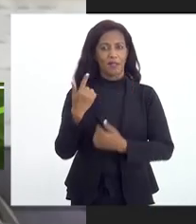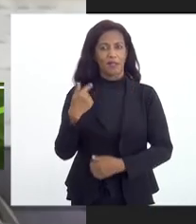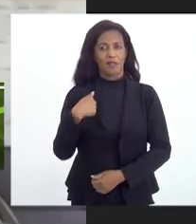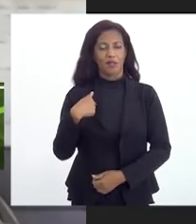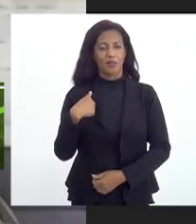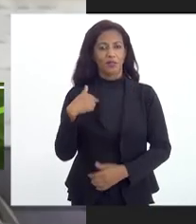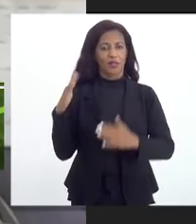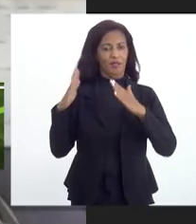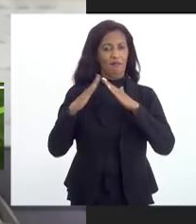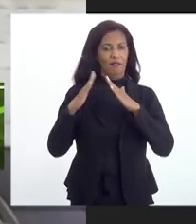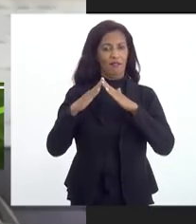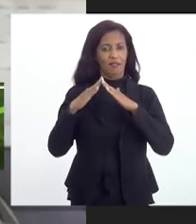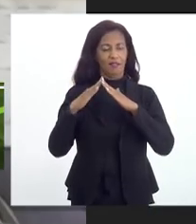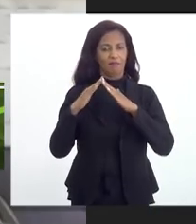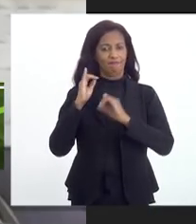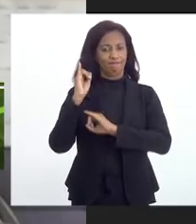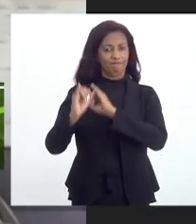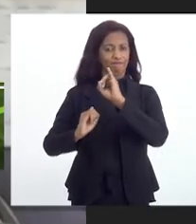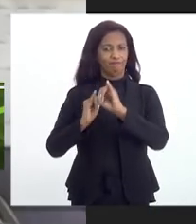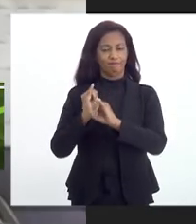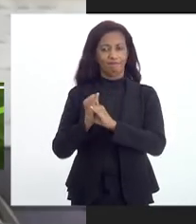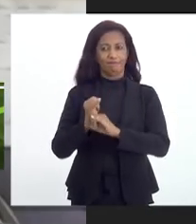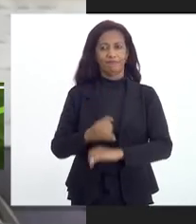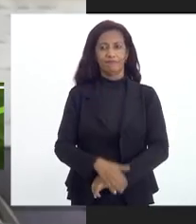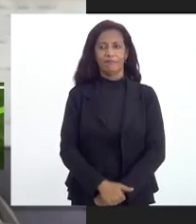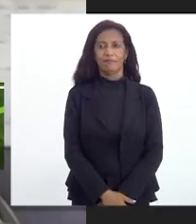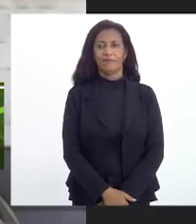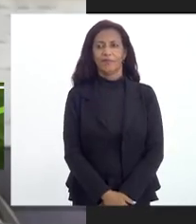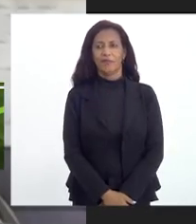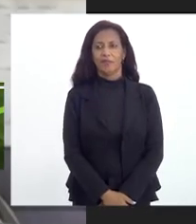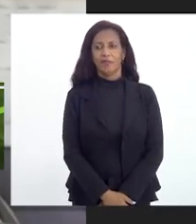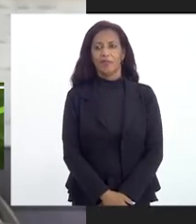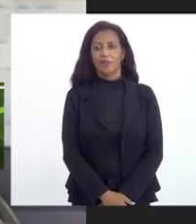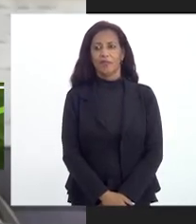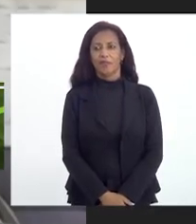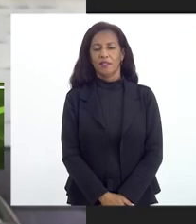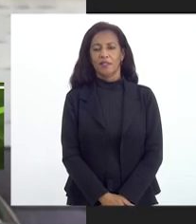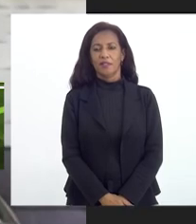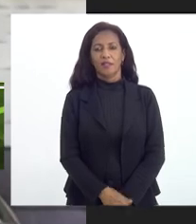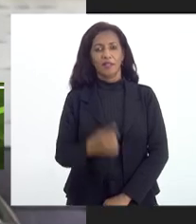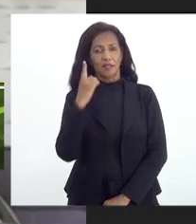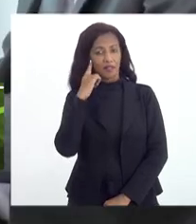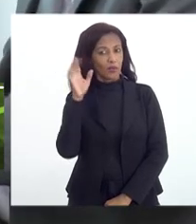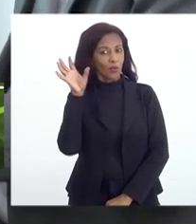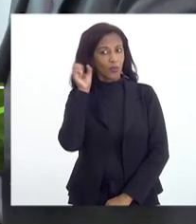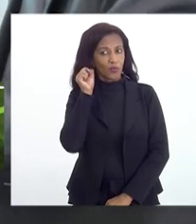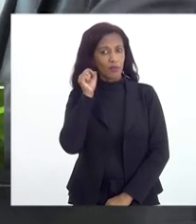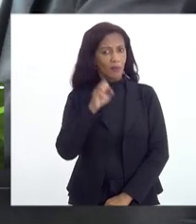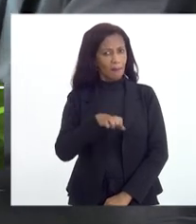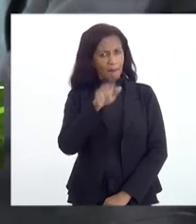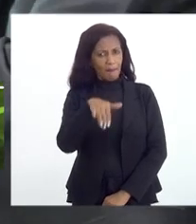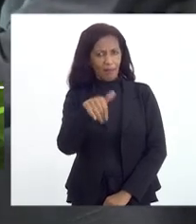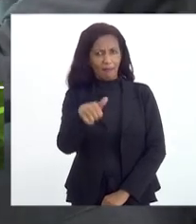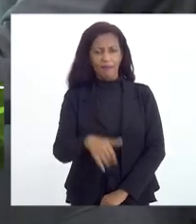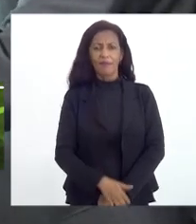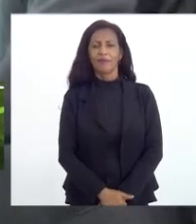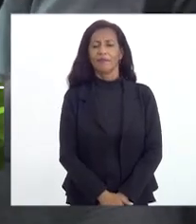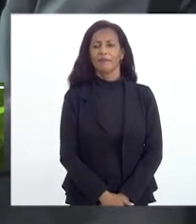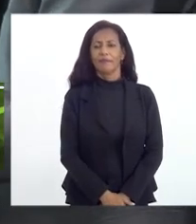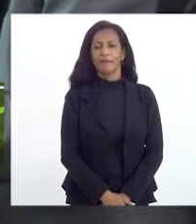internet. Ok, meu irmão. Obrigado. Presidente, está me escutando aí, presidente? Bem, escutando bem.